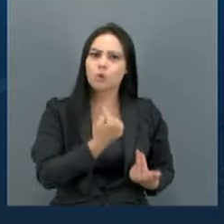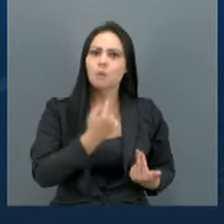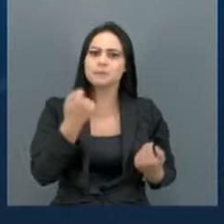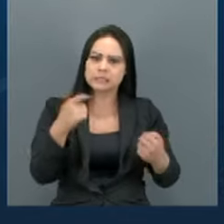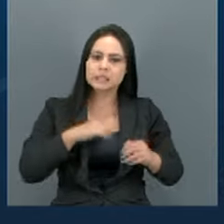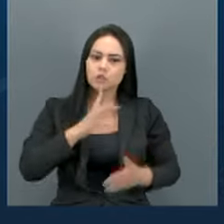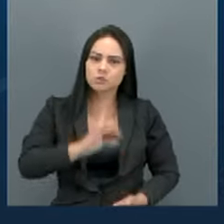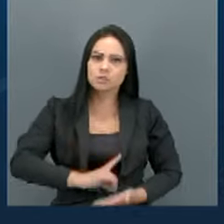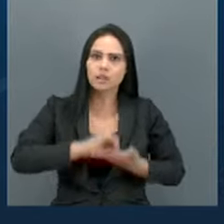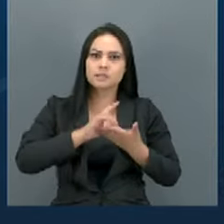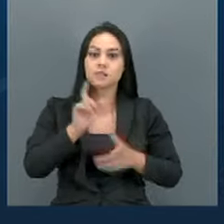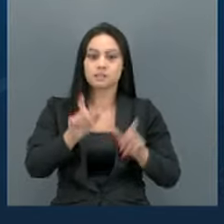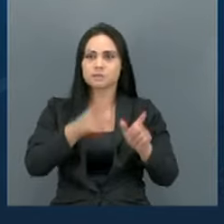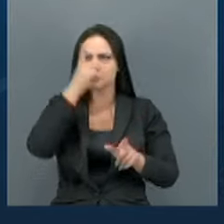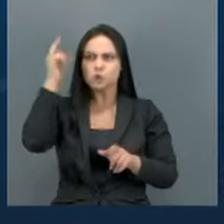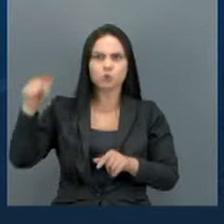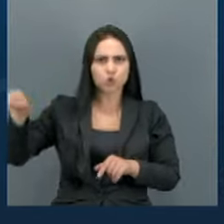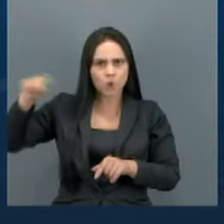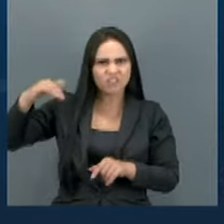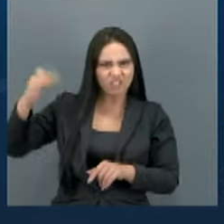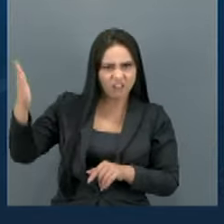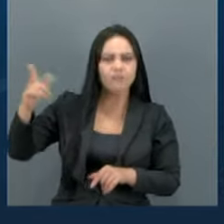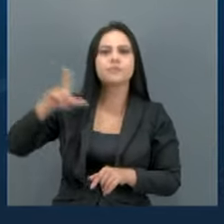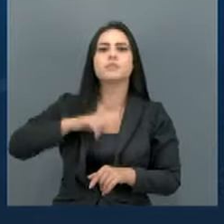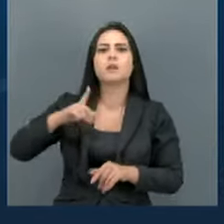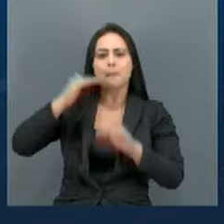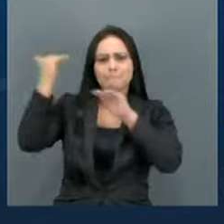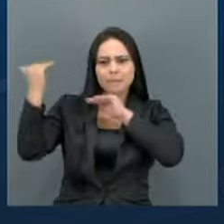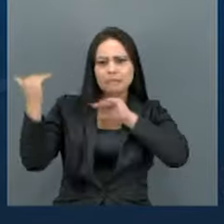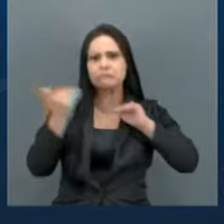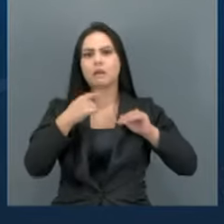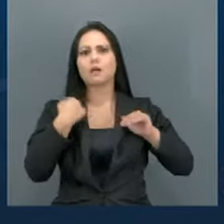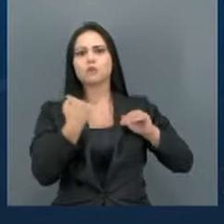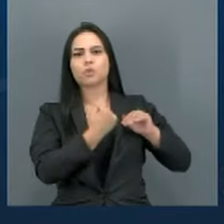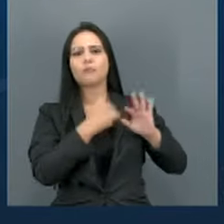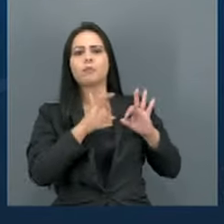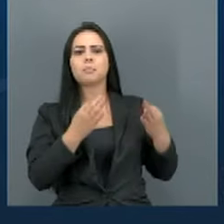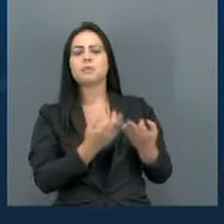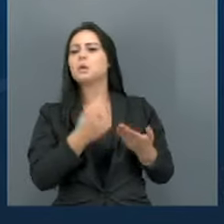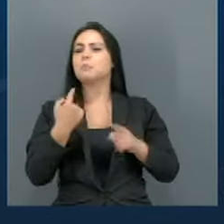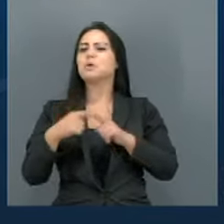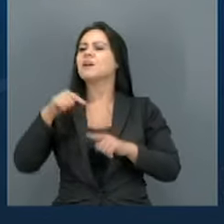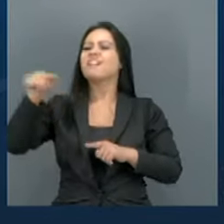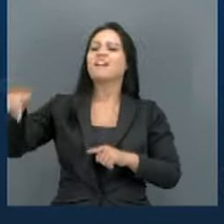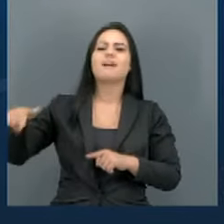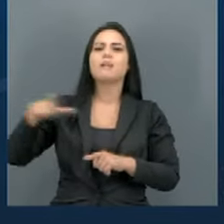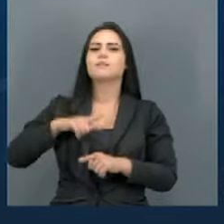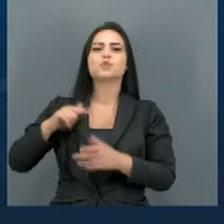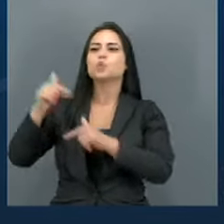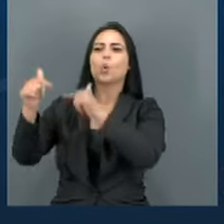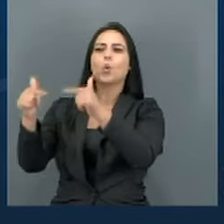dignidade. Esse povo tem que respeitar o nosso direito. Por que que a Canope vai ser vacinada, caboclo, e